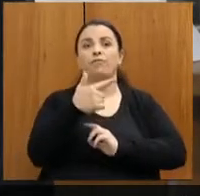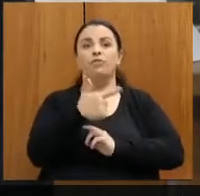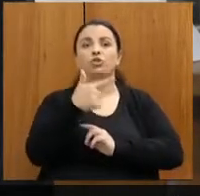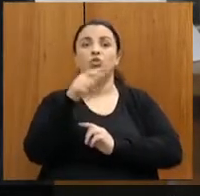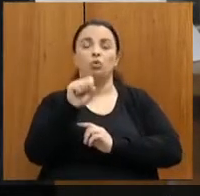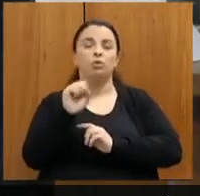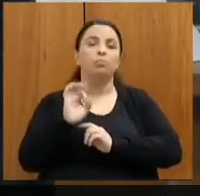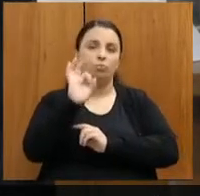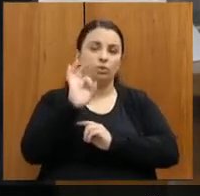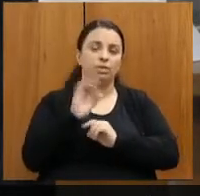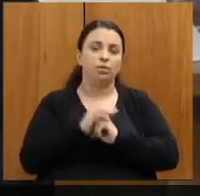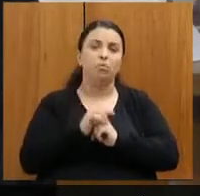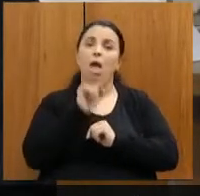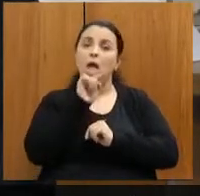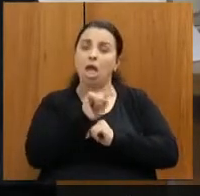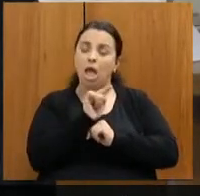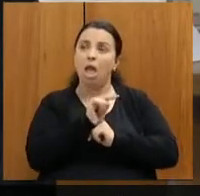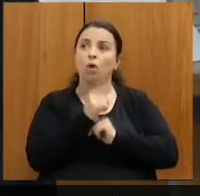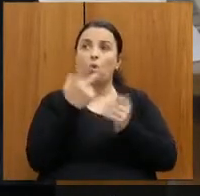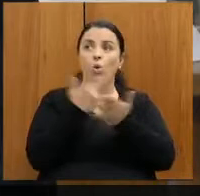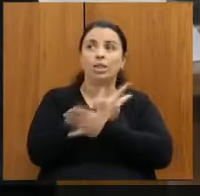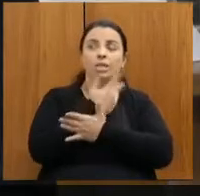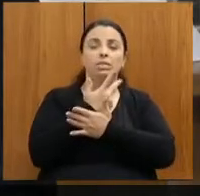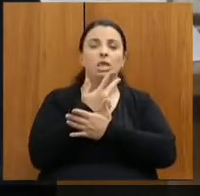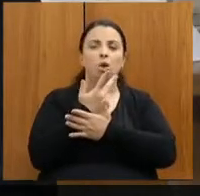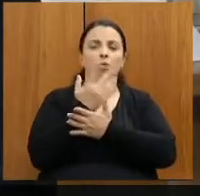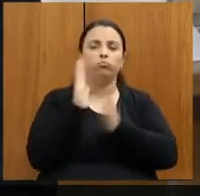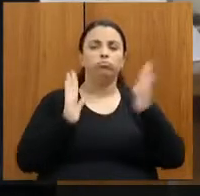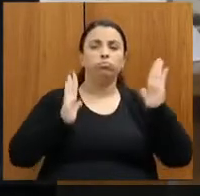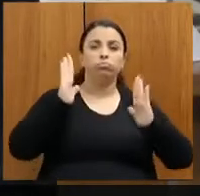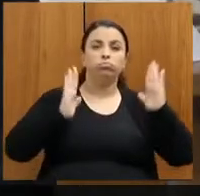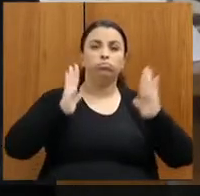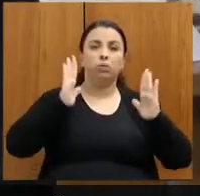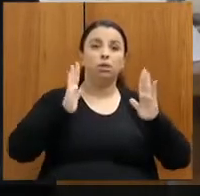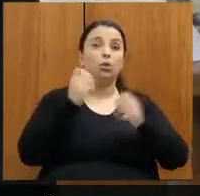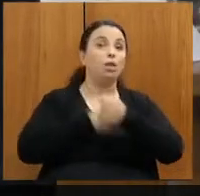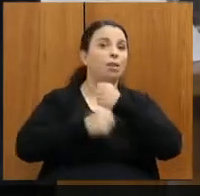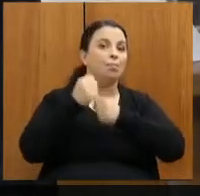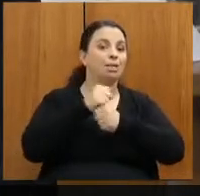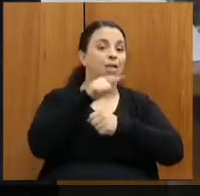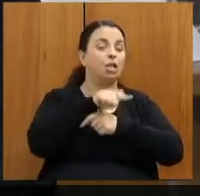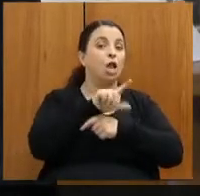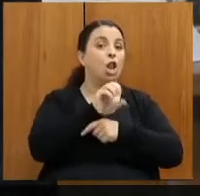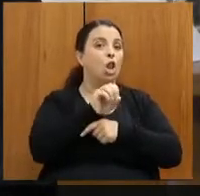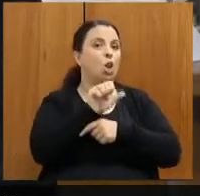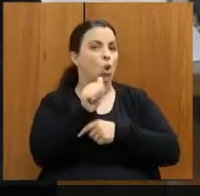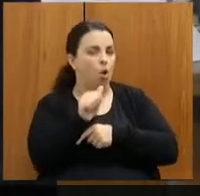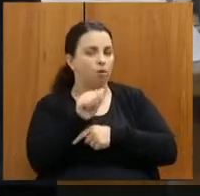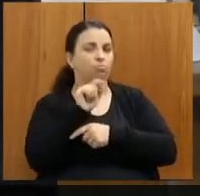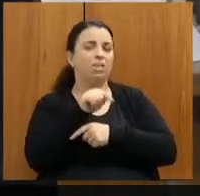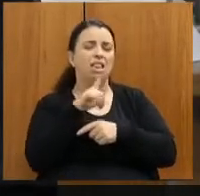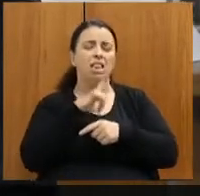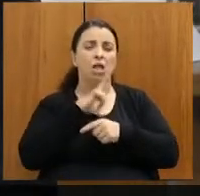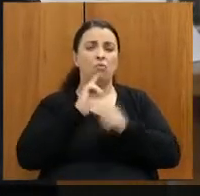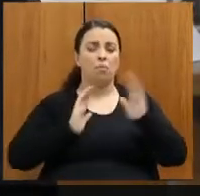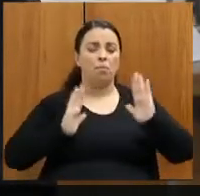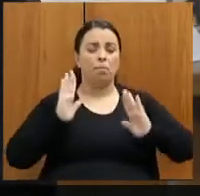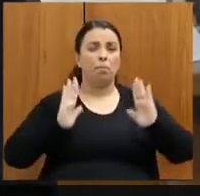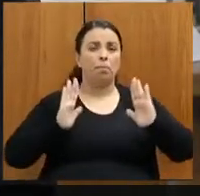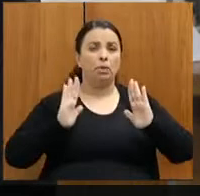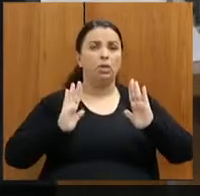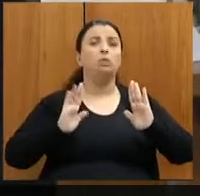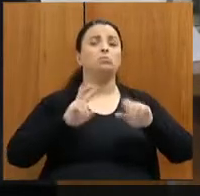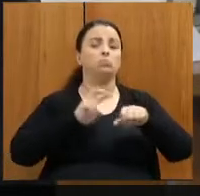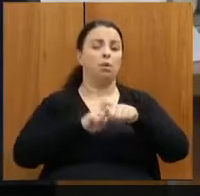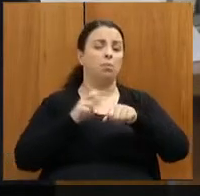era o contexto que a lua foi feita o ano passado ela foi feita no ambiente de plena crise vamos lembrar que o estado